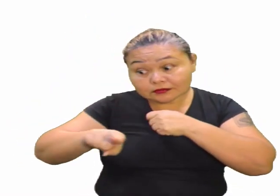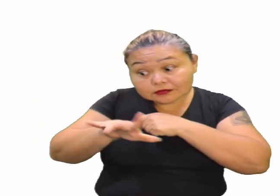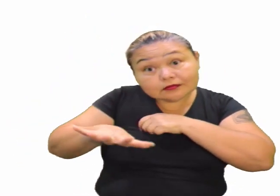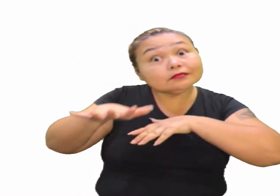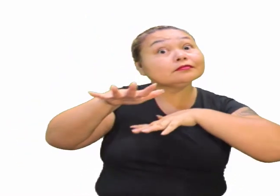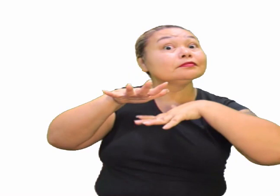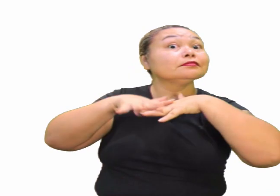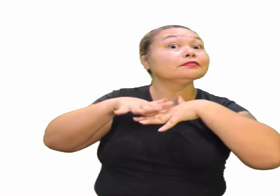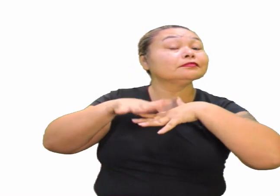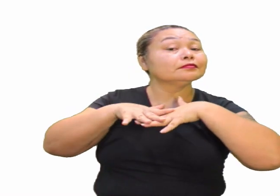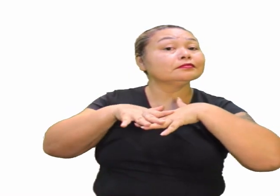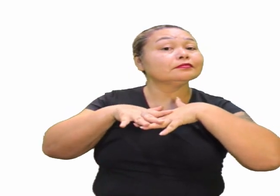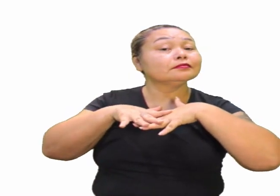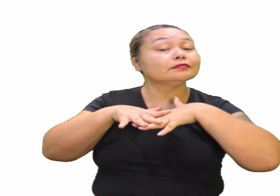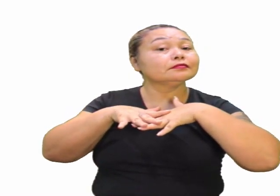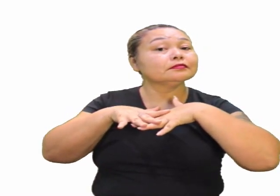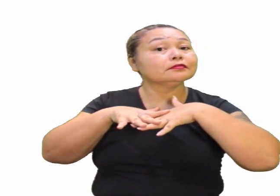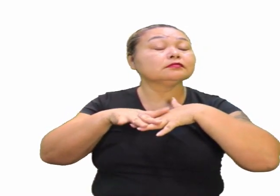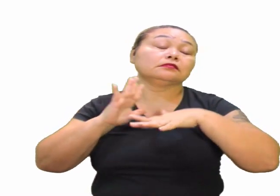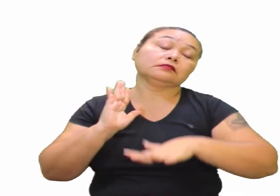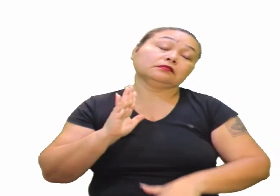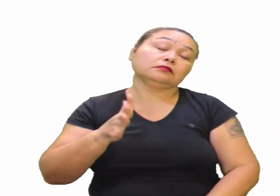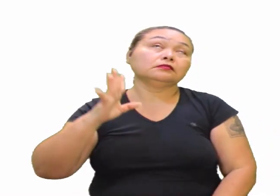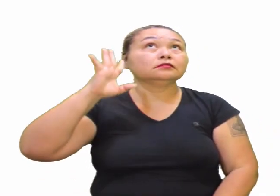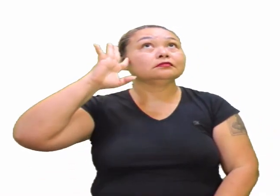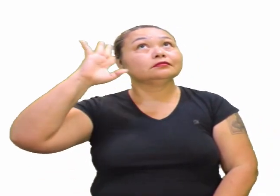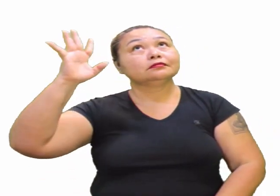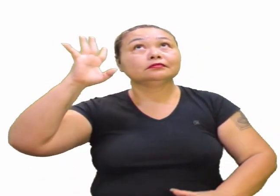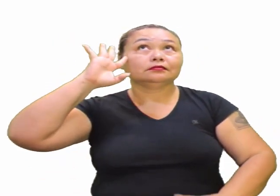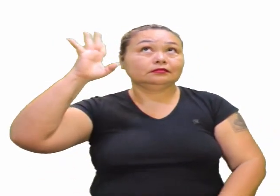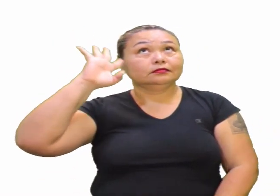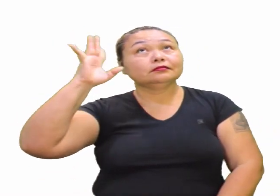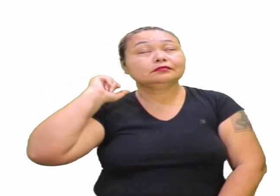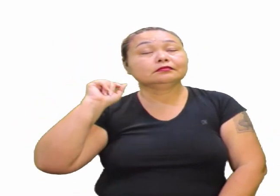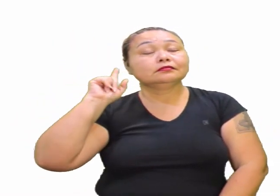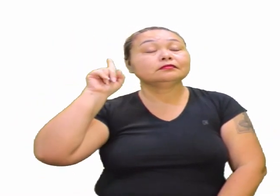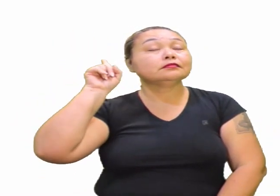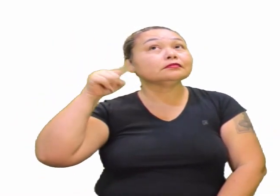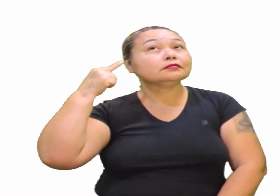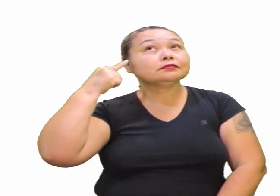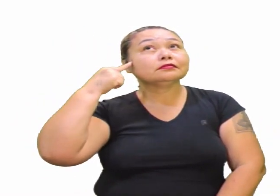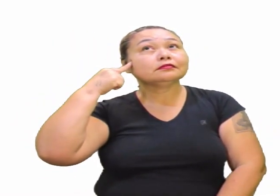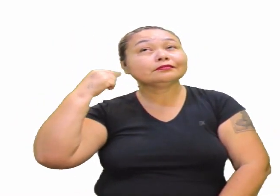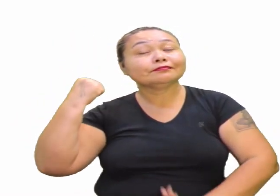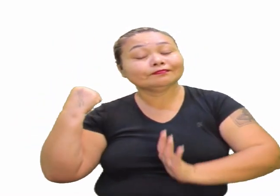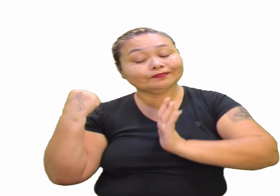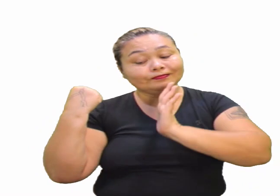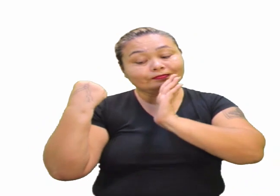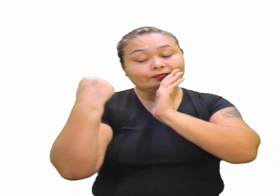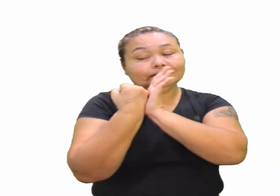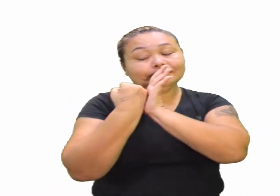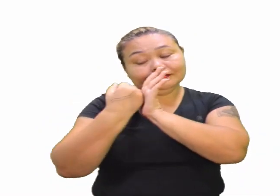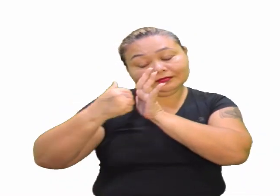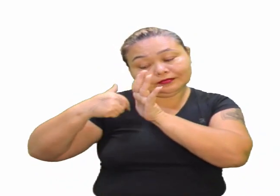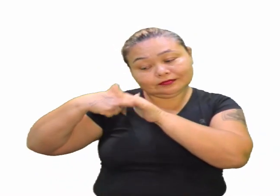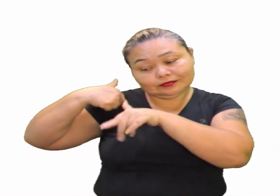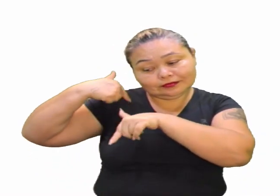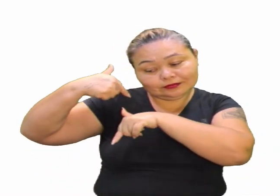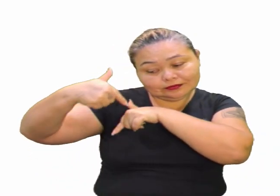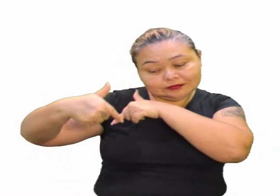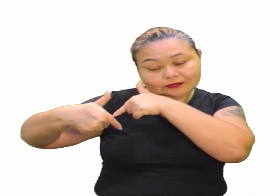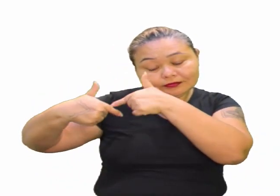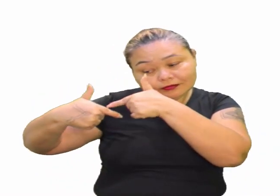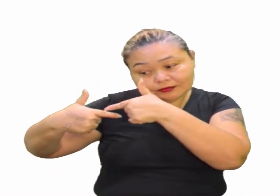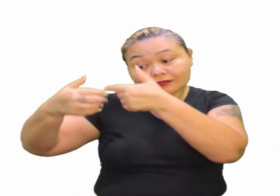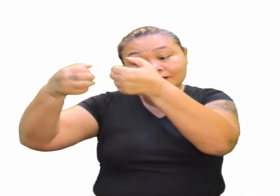matemática. Já a teoria é um marco de um trabalho que explica